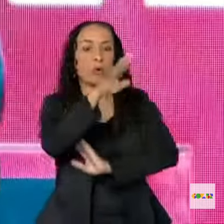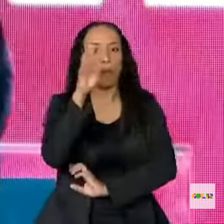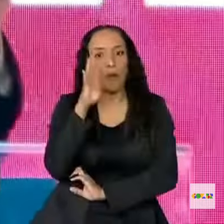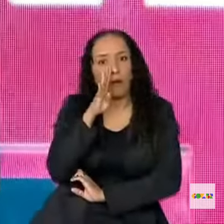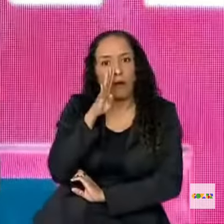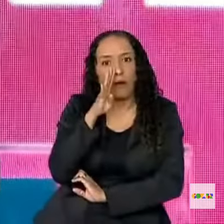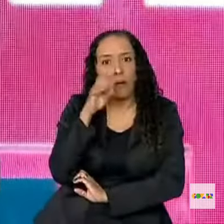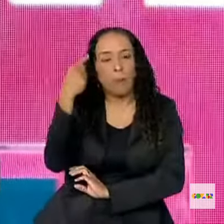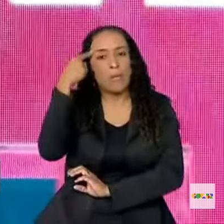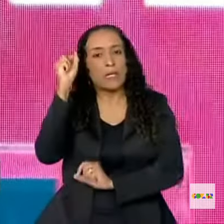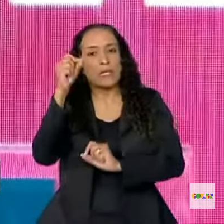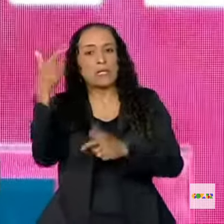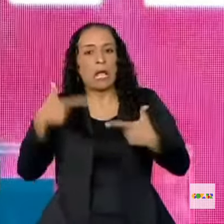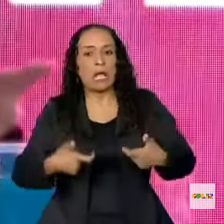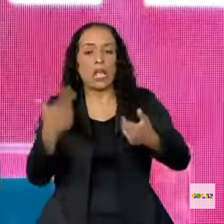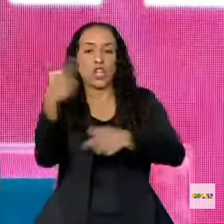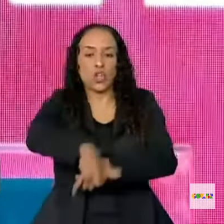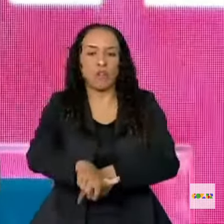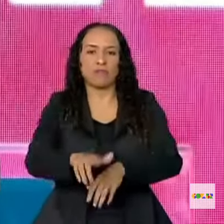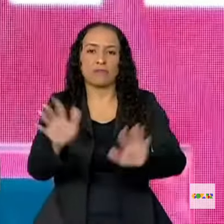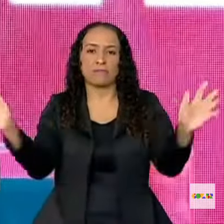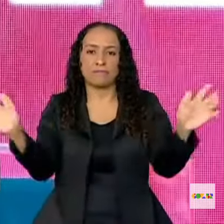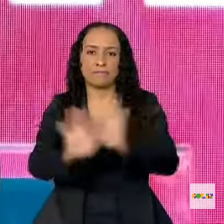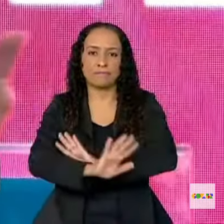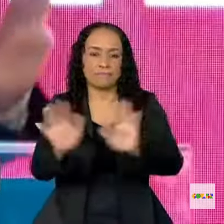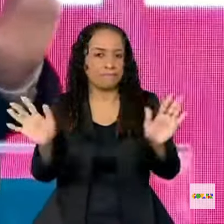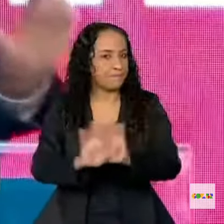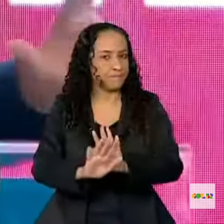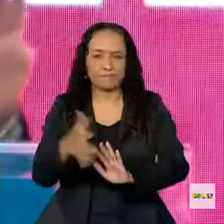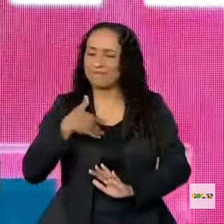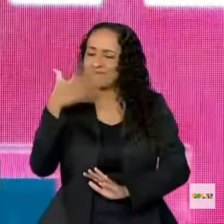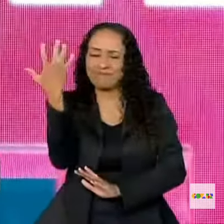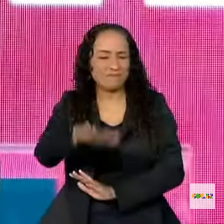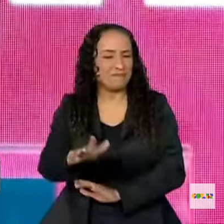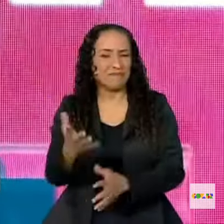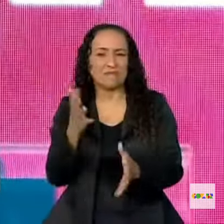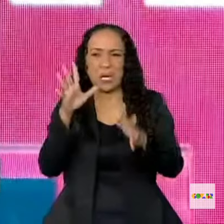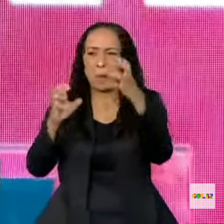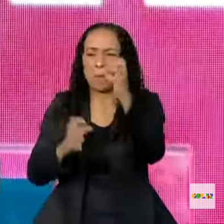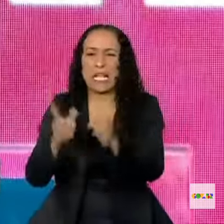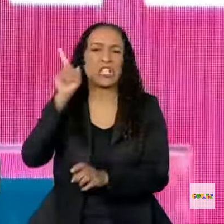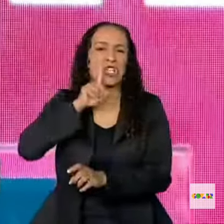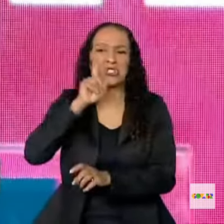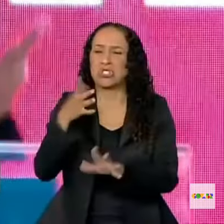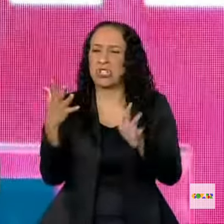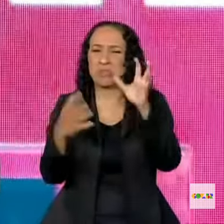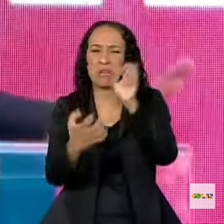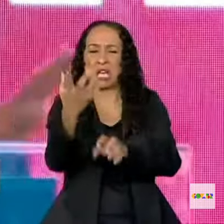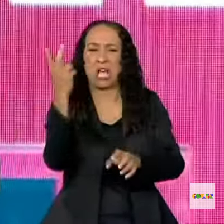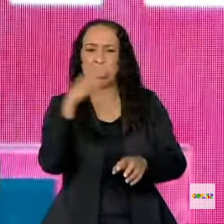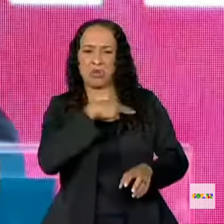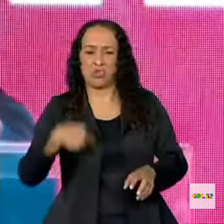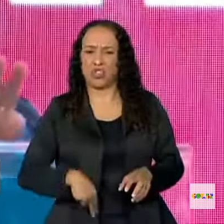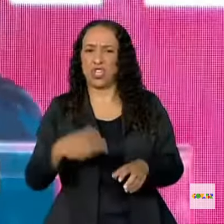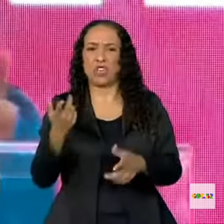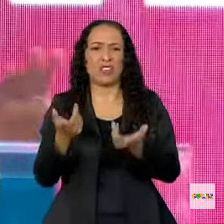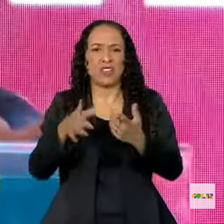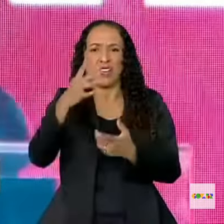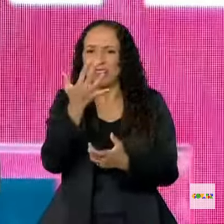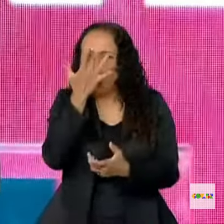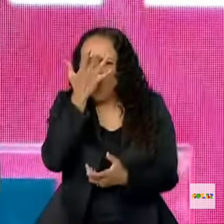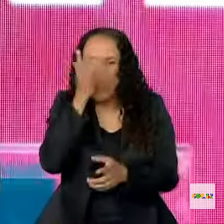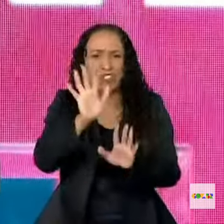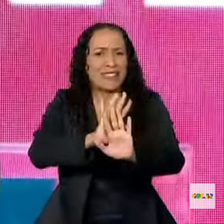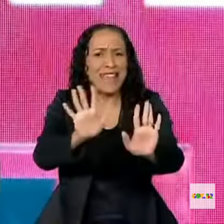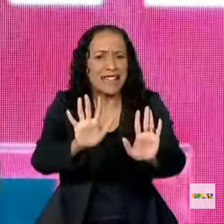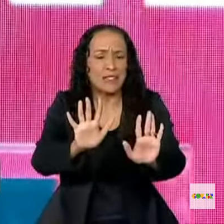esperando se vai ter uma nova Guerra Fria não eu não quero brigar com os Estados Unidos eu não quero brigar com a China eu não quero brigar com a índia eu não quero